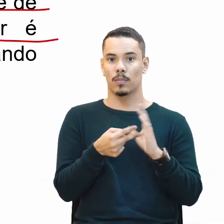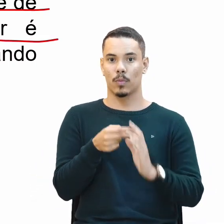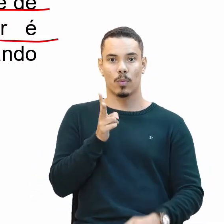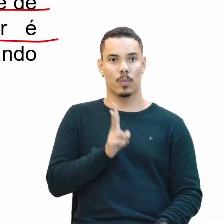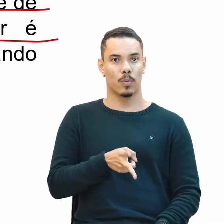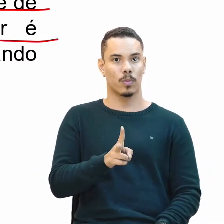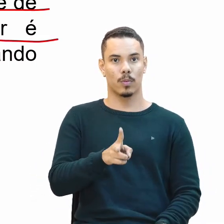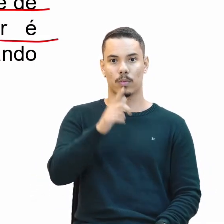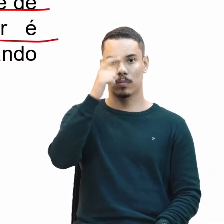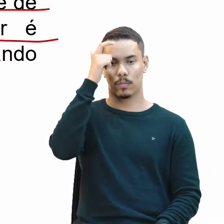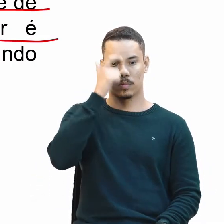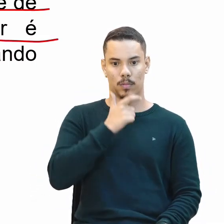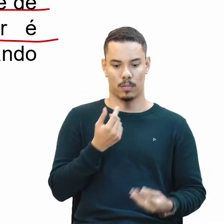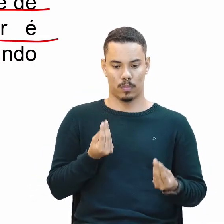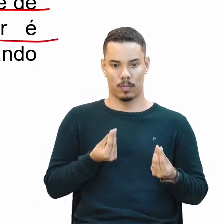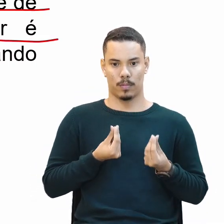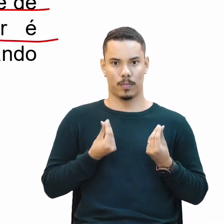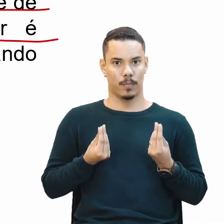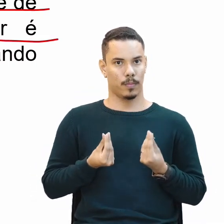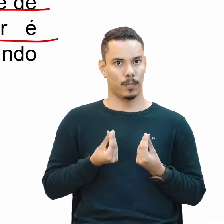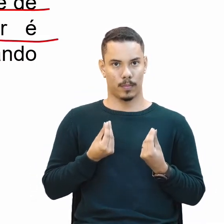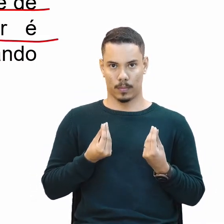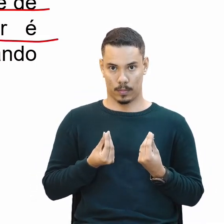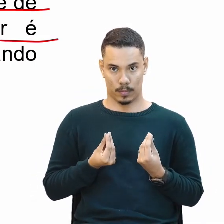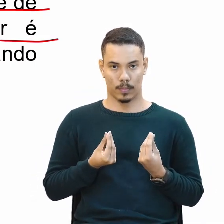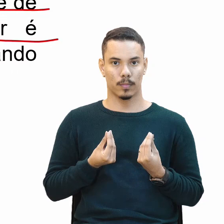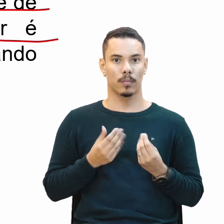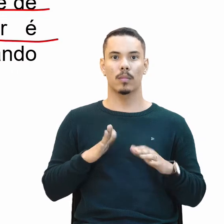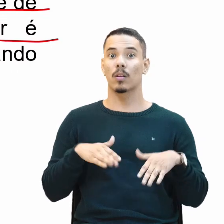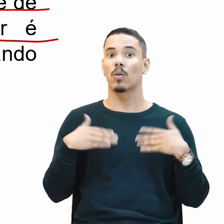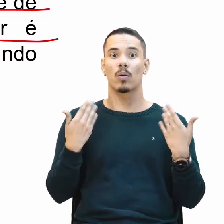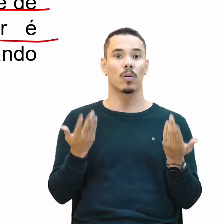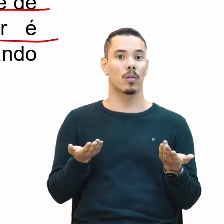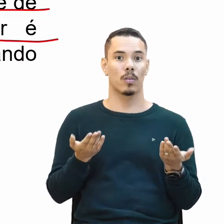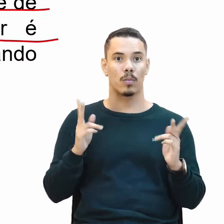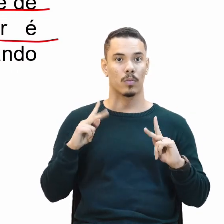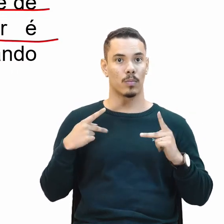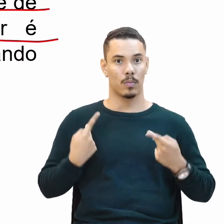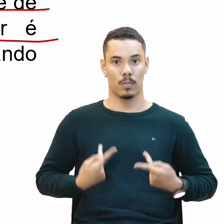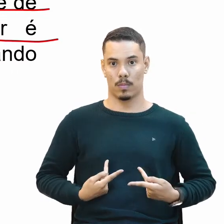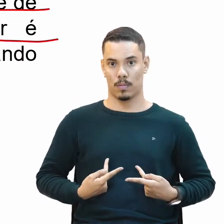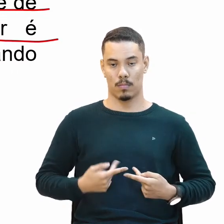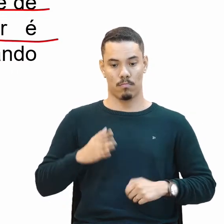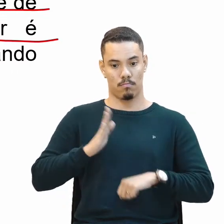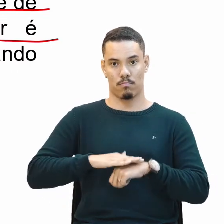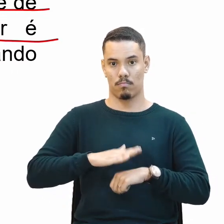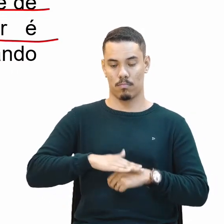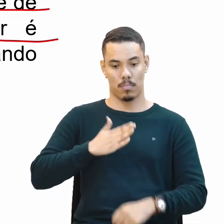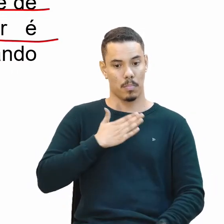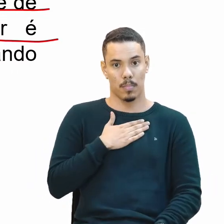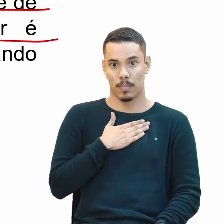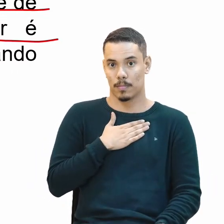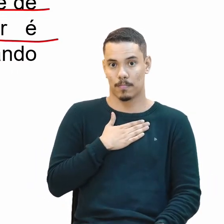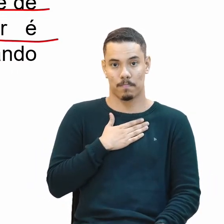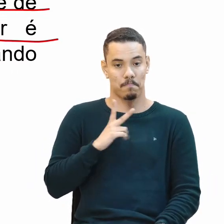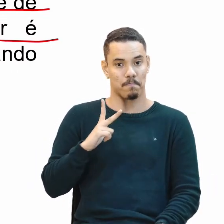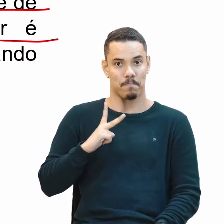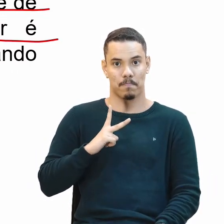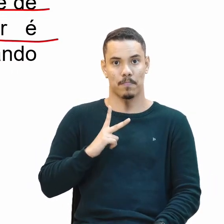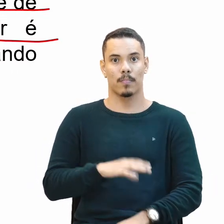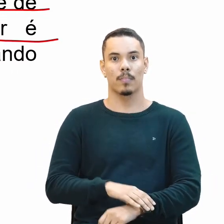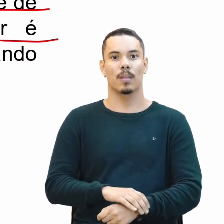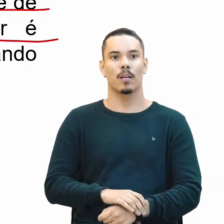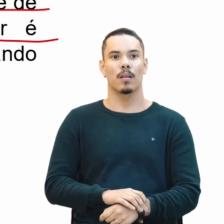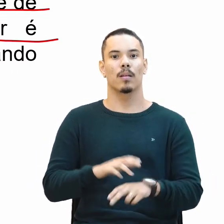sendo a sua essência. E qual é a essência humana? Ser humano. E quando ele deixa